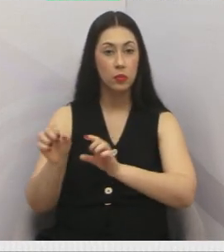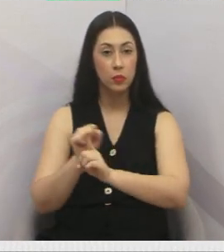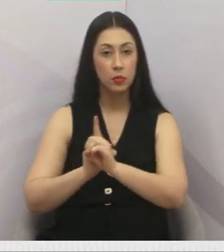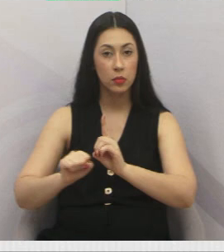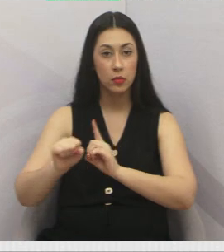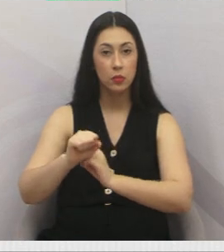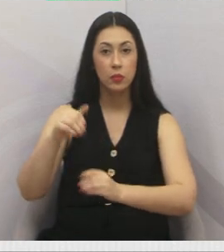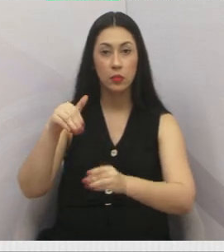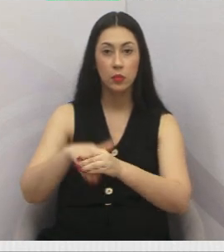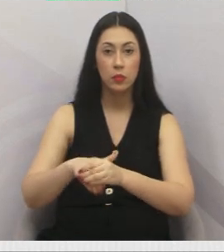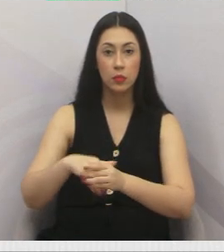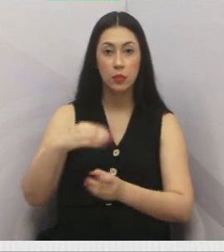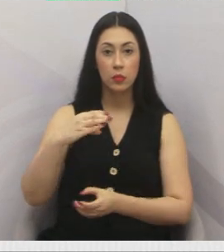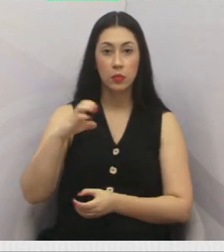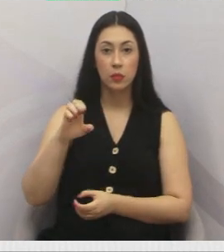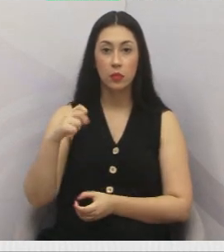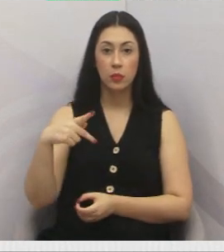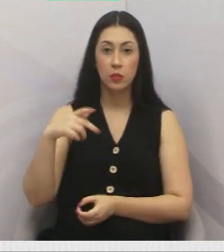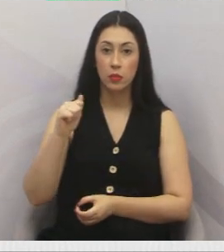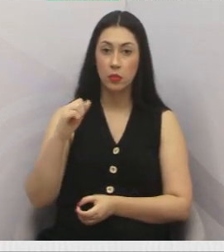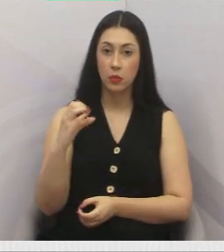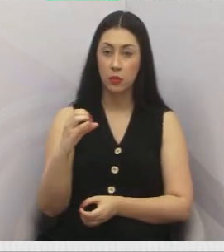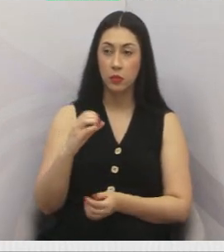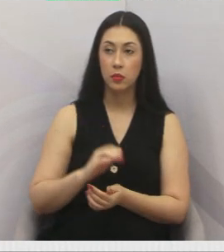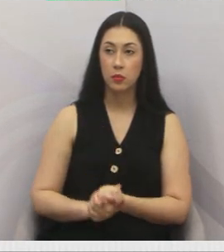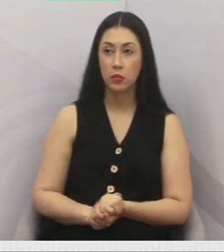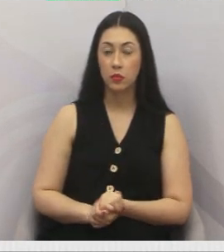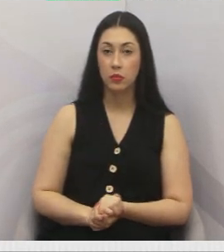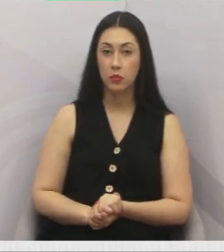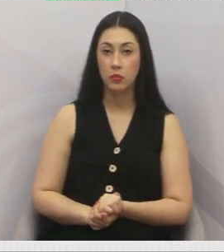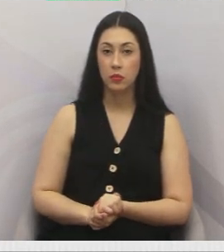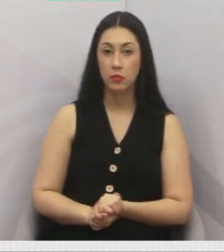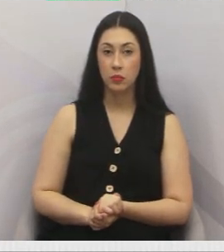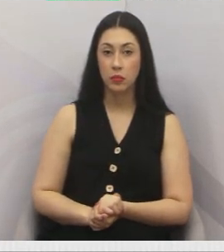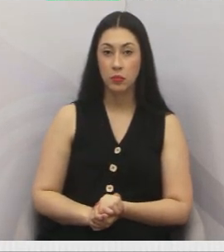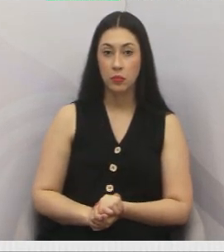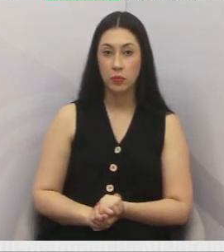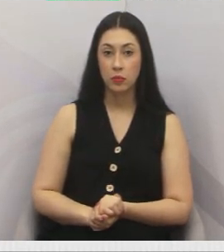Sociedade Civil, um voto para a CEPAC. Próximo voto.